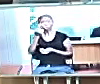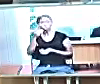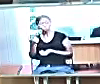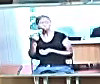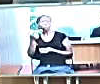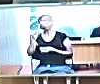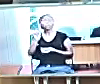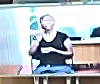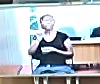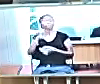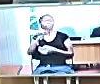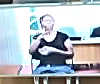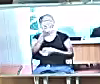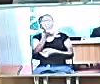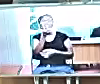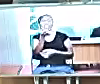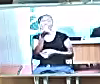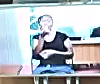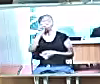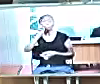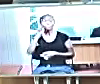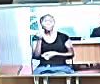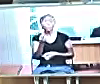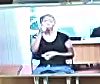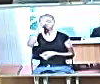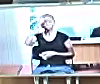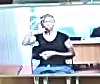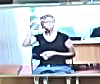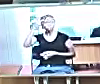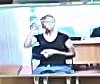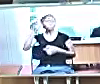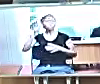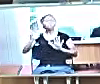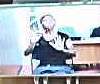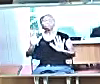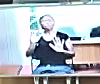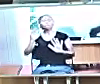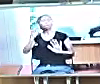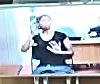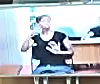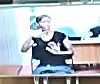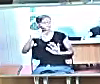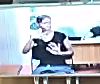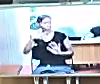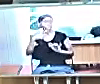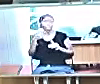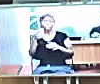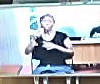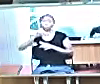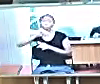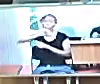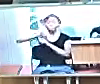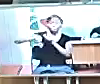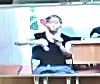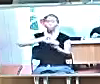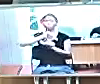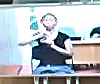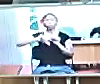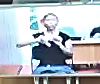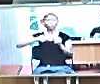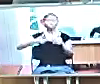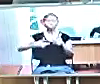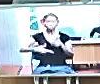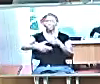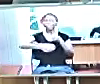160 mil inativos e pensionistas e ao longo dos anos essa curva inverteu então onde antes a gente tinha muito mais gente